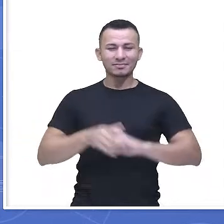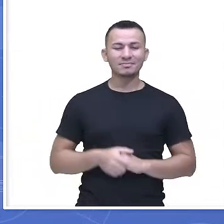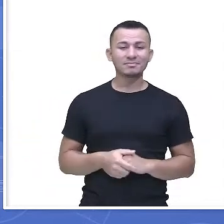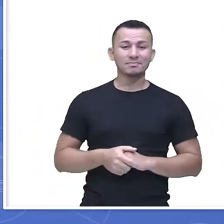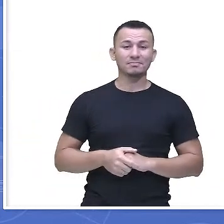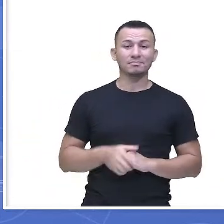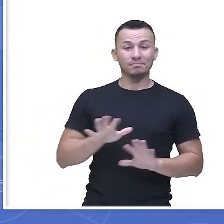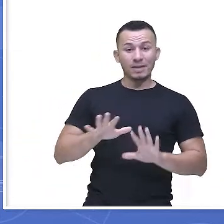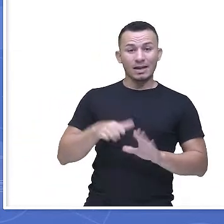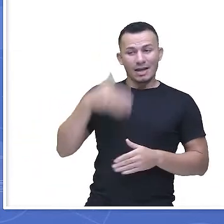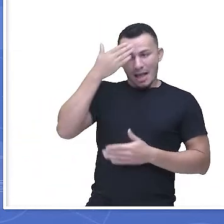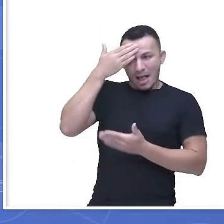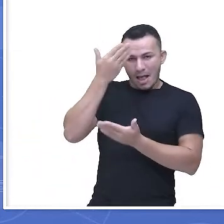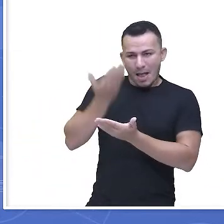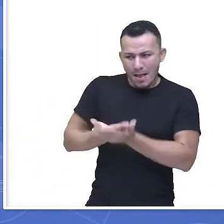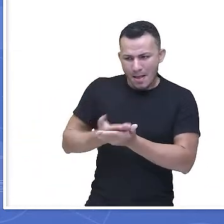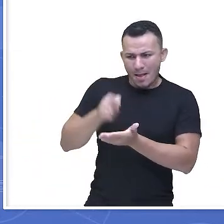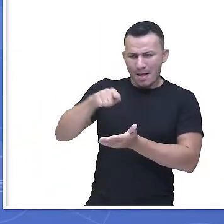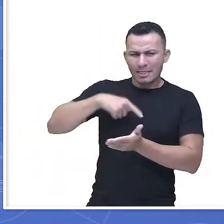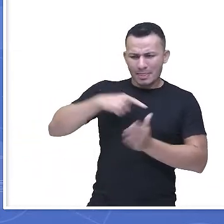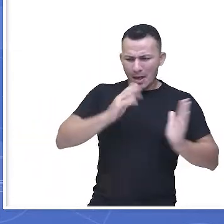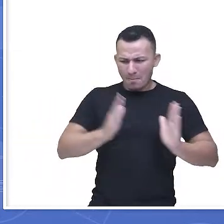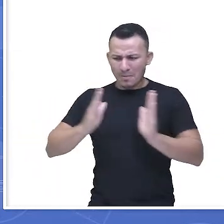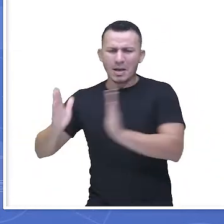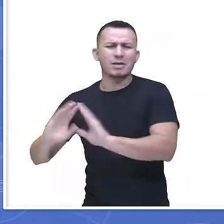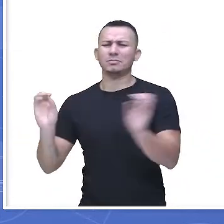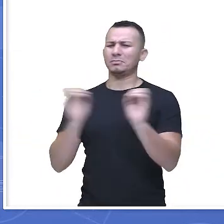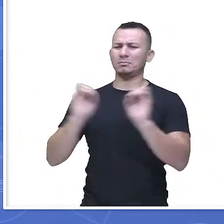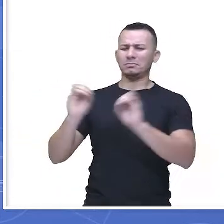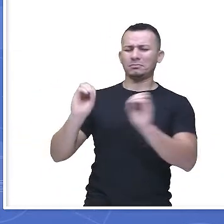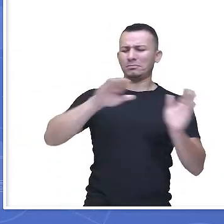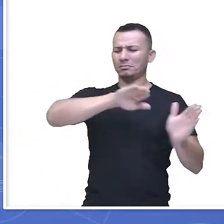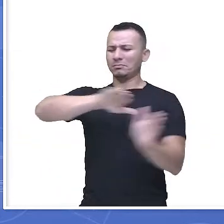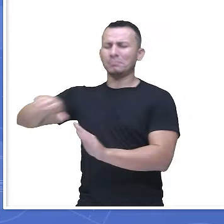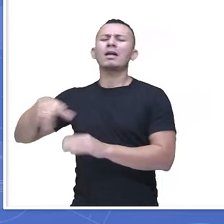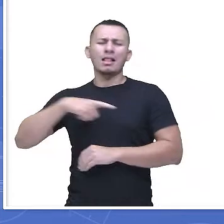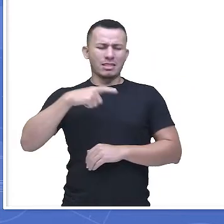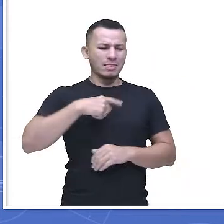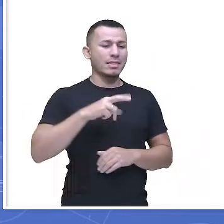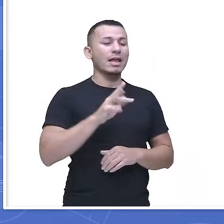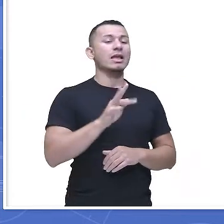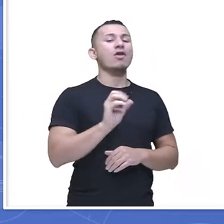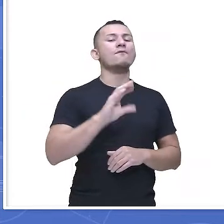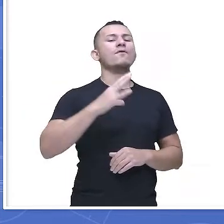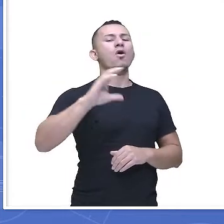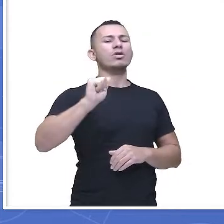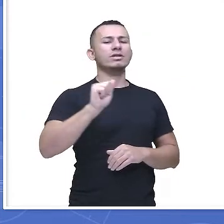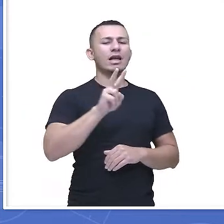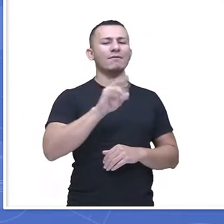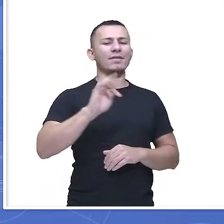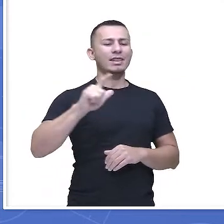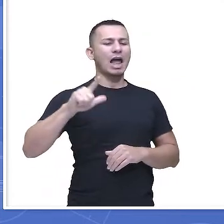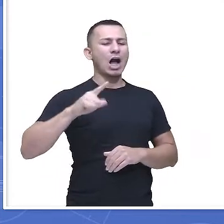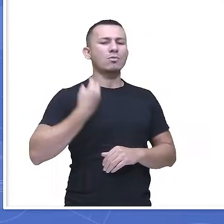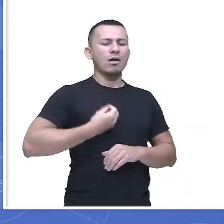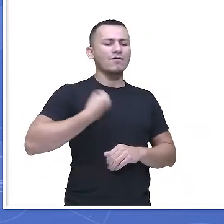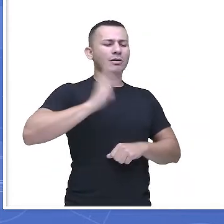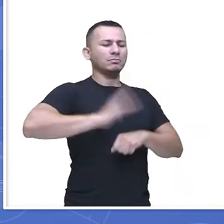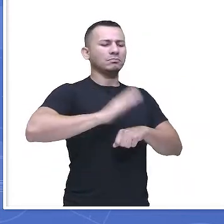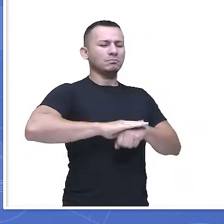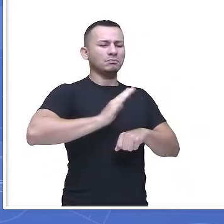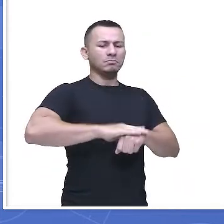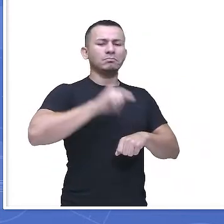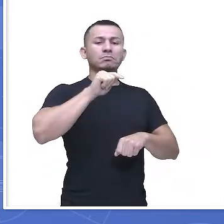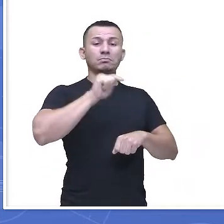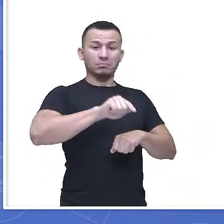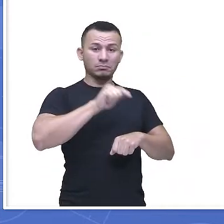não acreditava que existia um processo, ele achava que tinha uma força vital e que a vida surgia assim mesmo, de